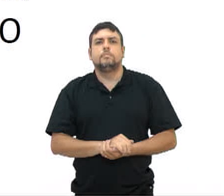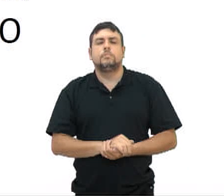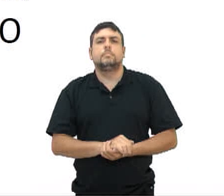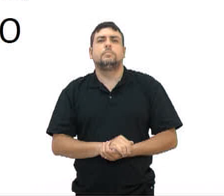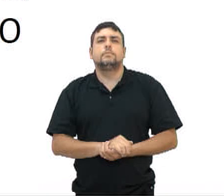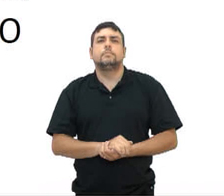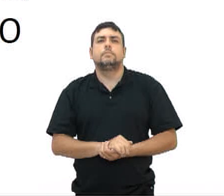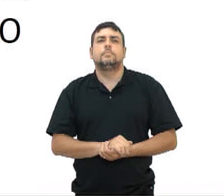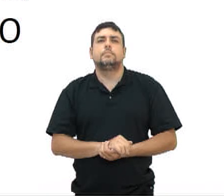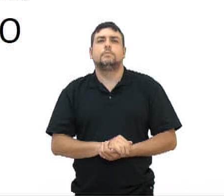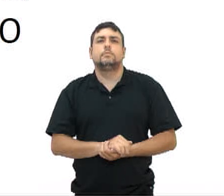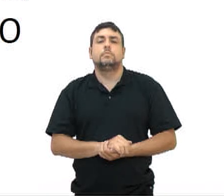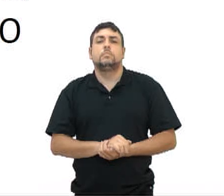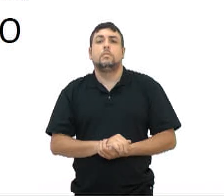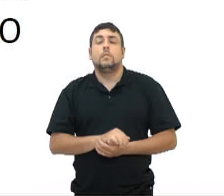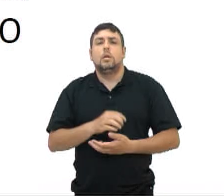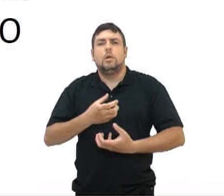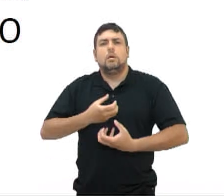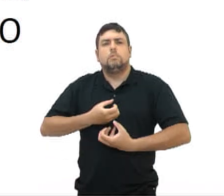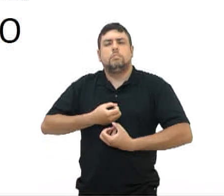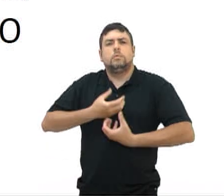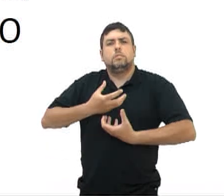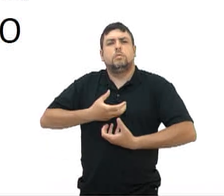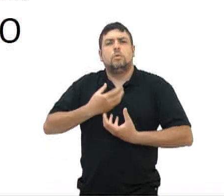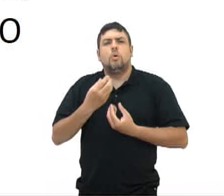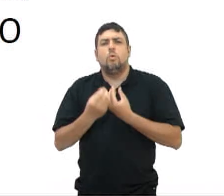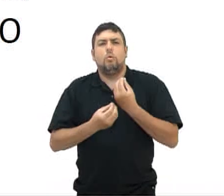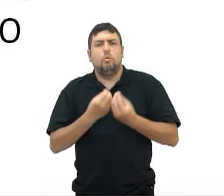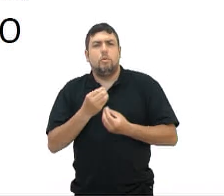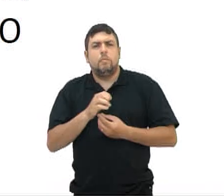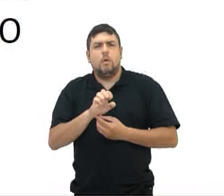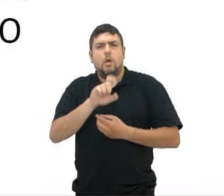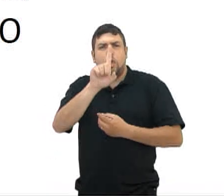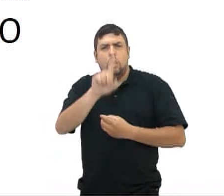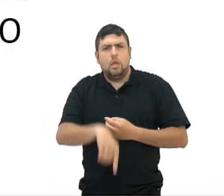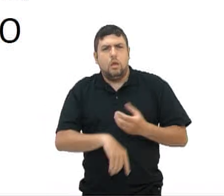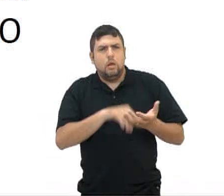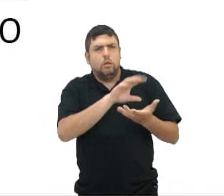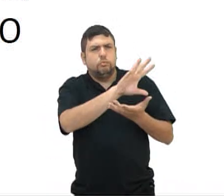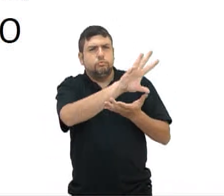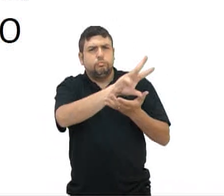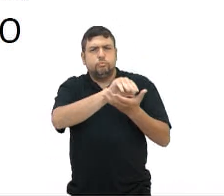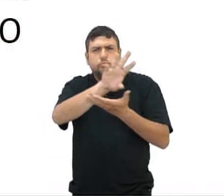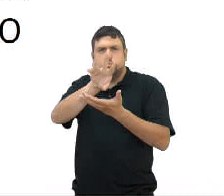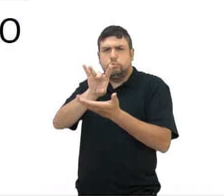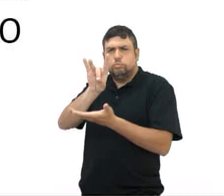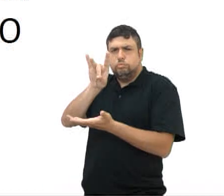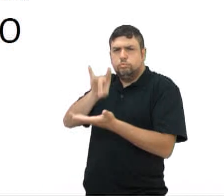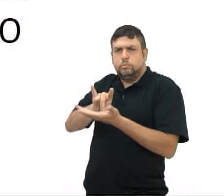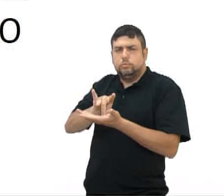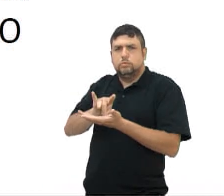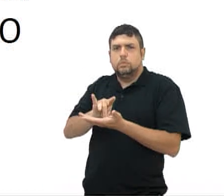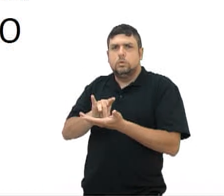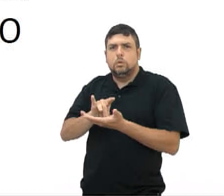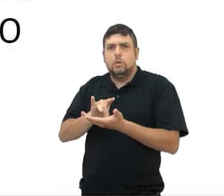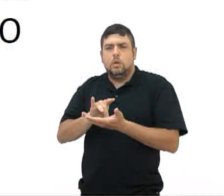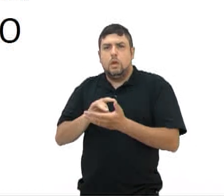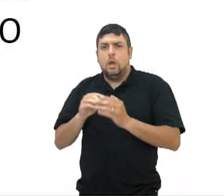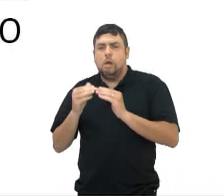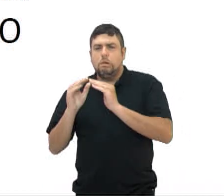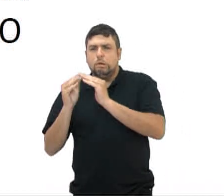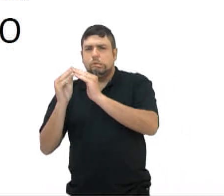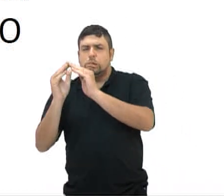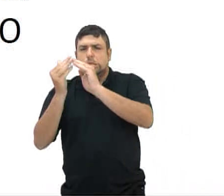A poesia existe nos fatos. Os casebres de açafrão e de ocre nos verdes da